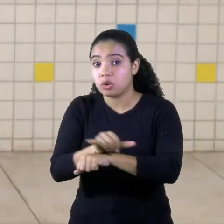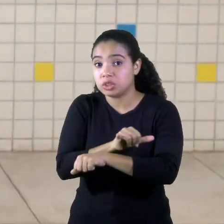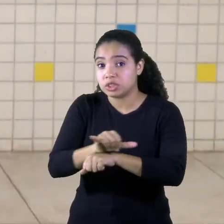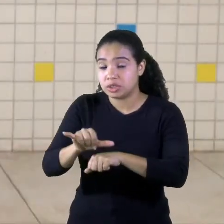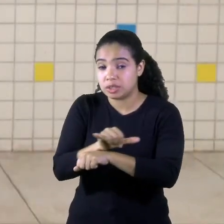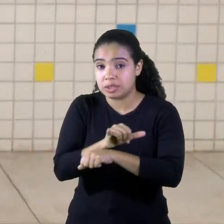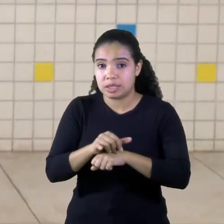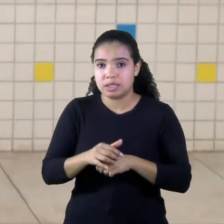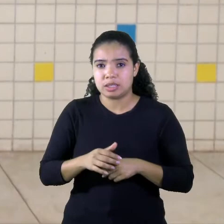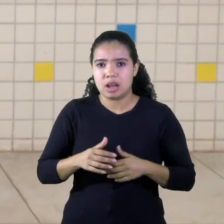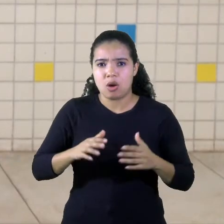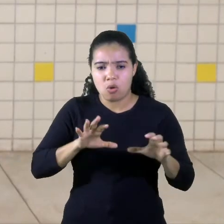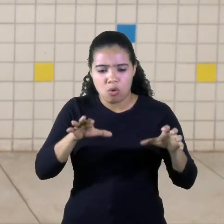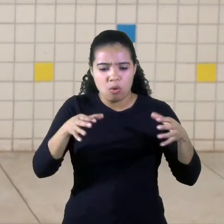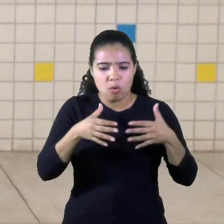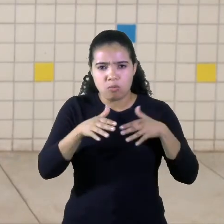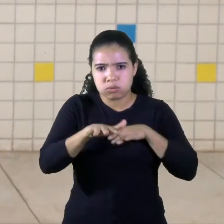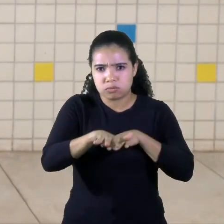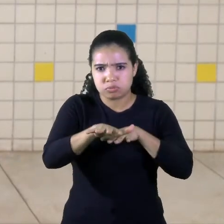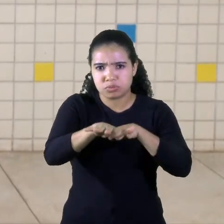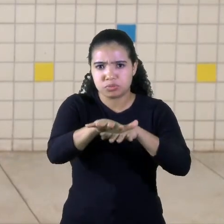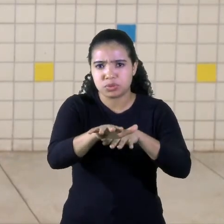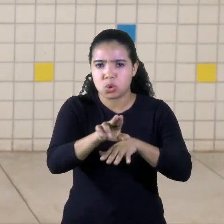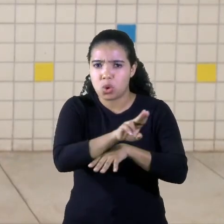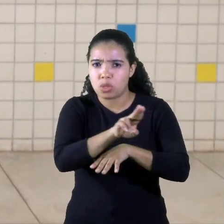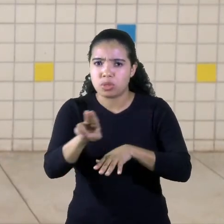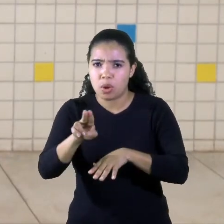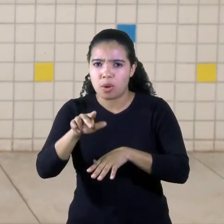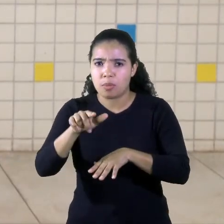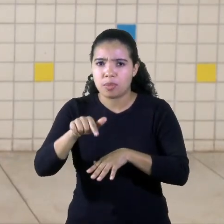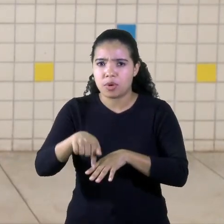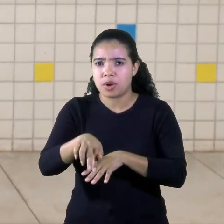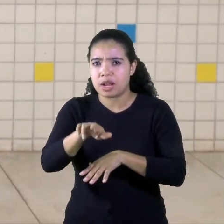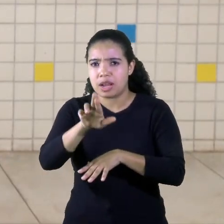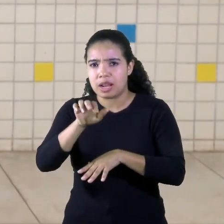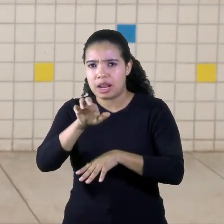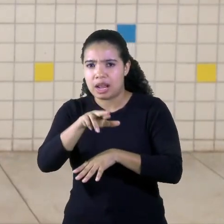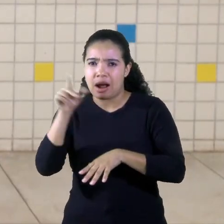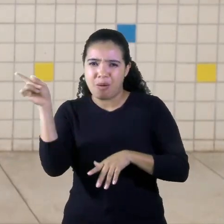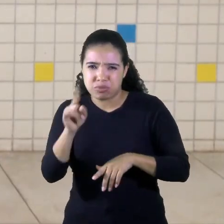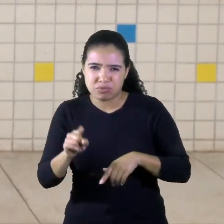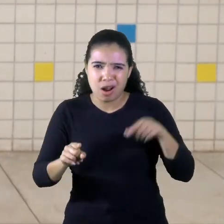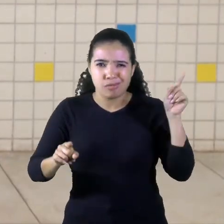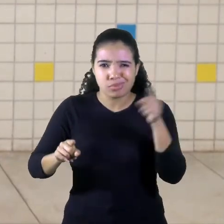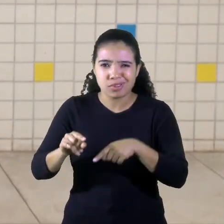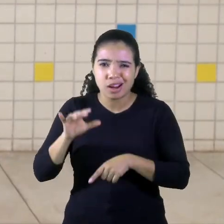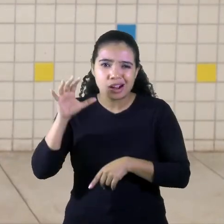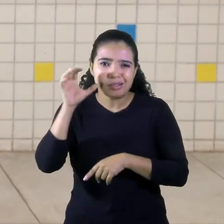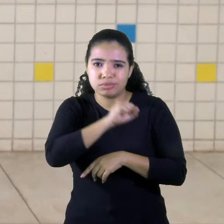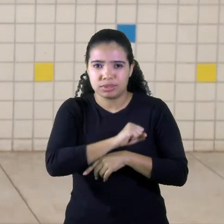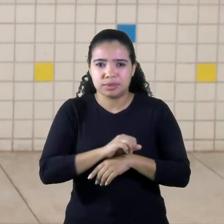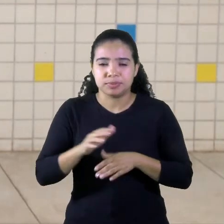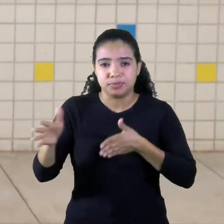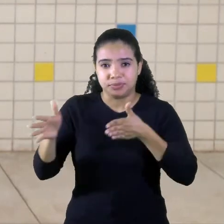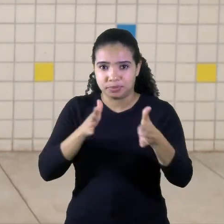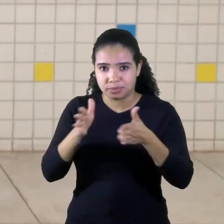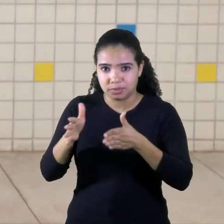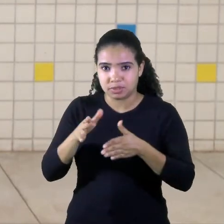eles realizavam uma tática de guerra chamada Guerra Relâmpago. Lá na época chamavam